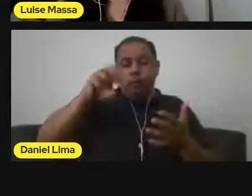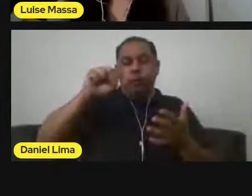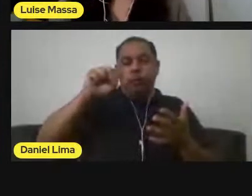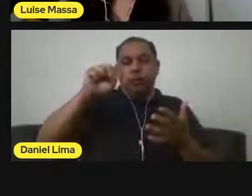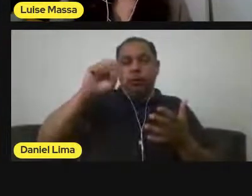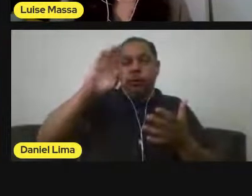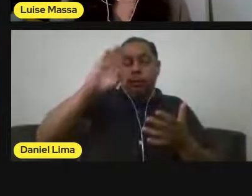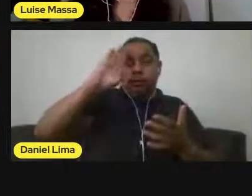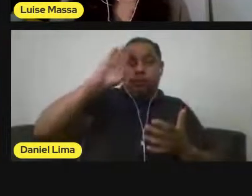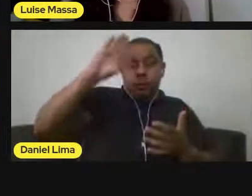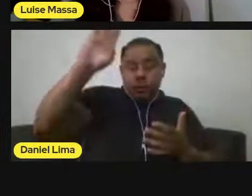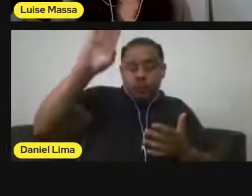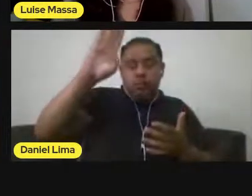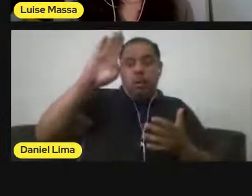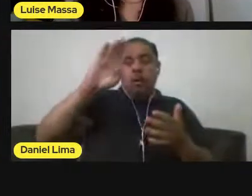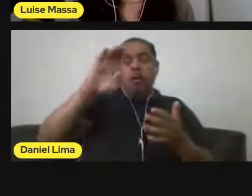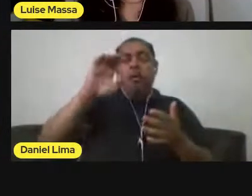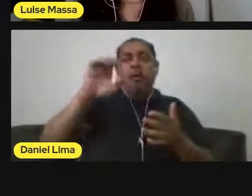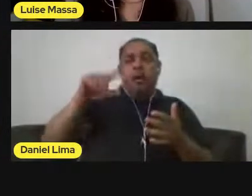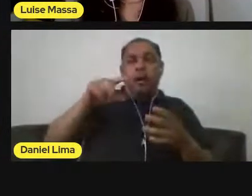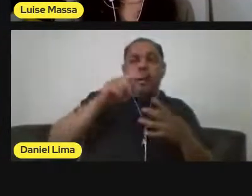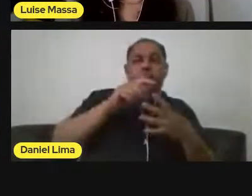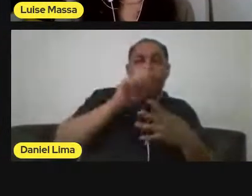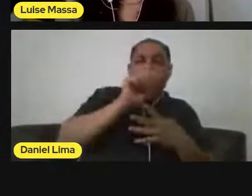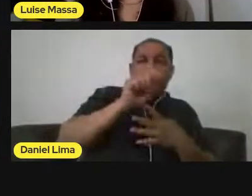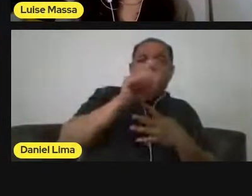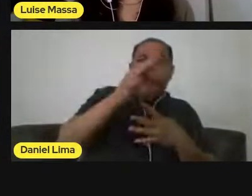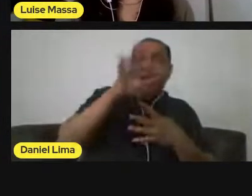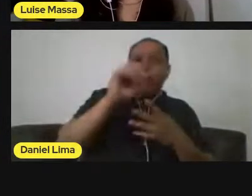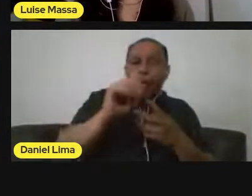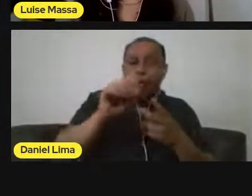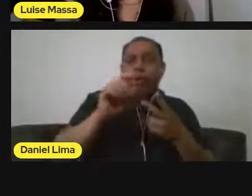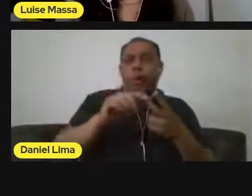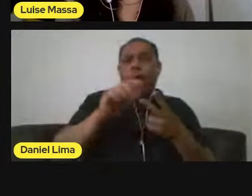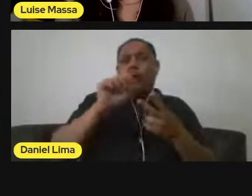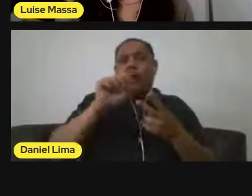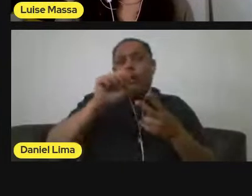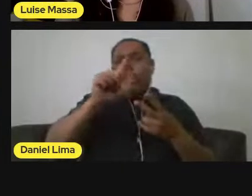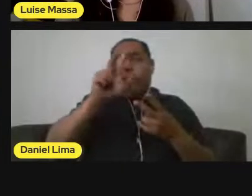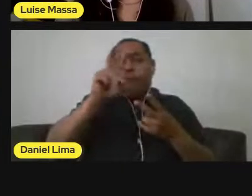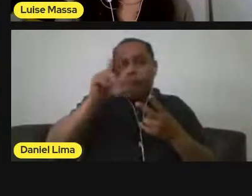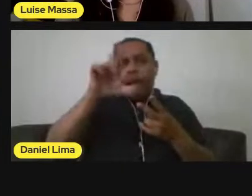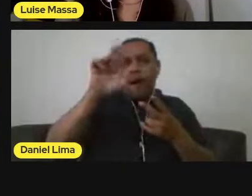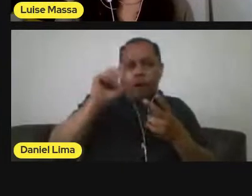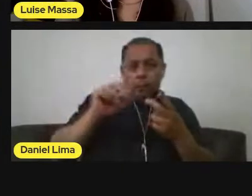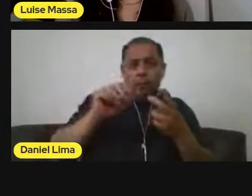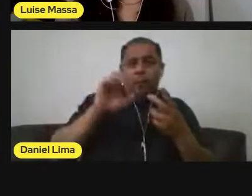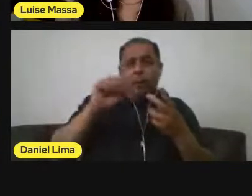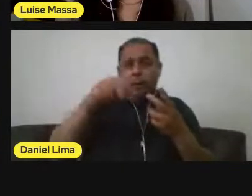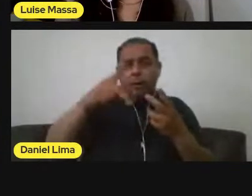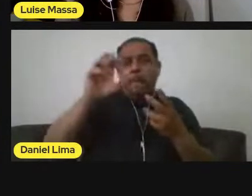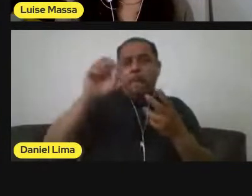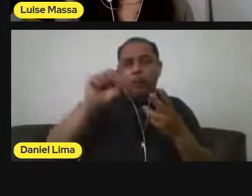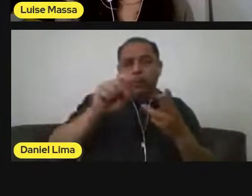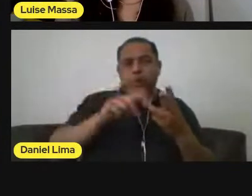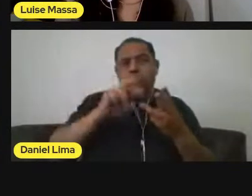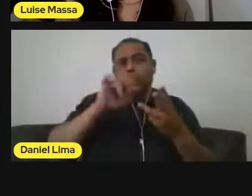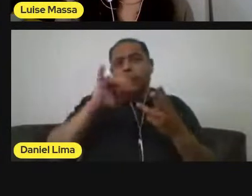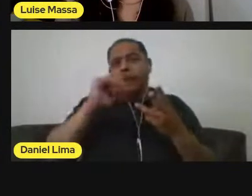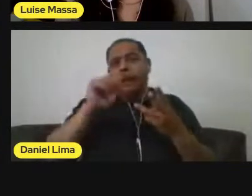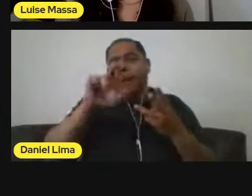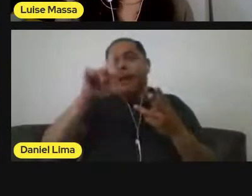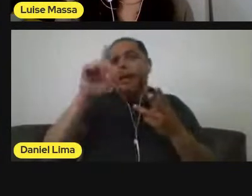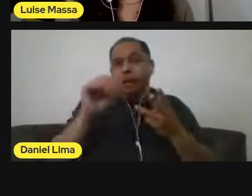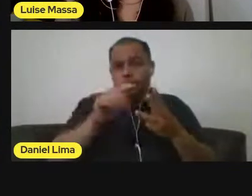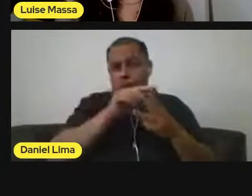Queiro, Álvaro de Campos e Ricardo Reis, tiveram direito a um mapa astral. E todos